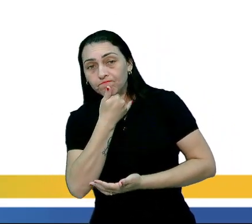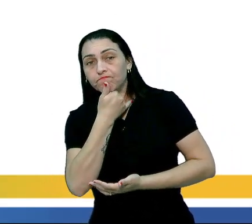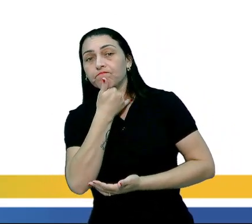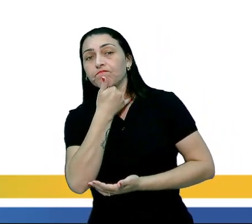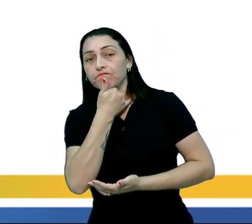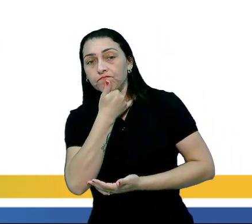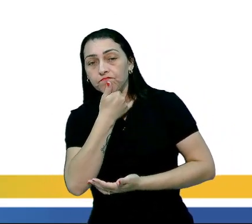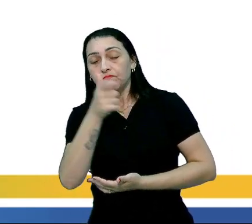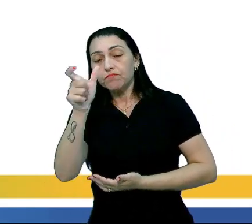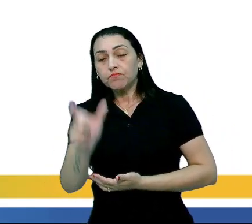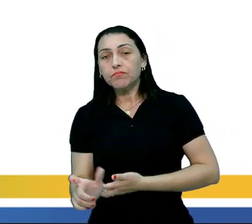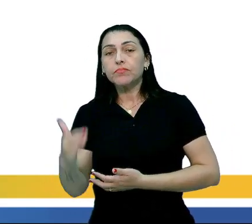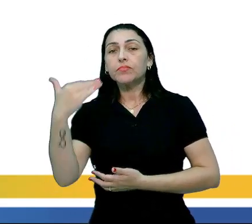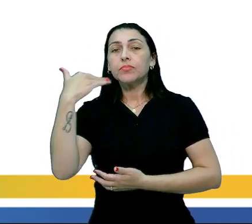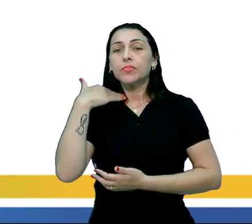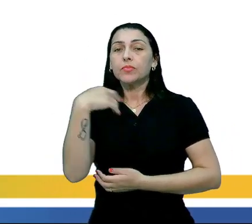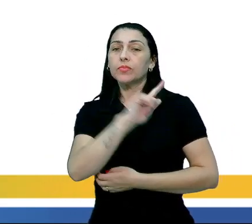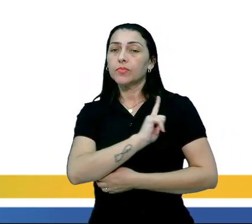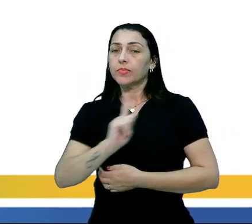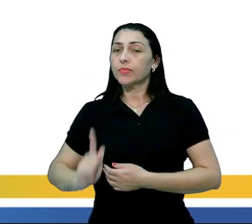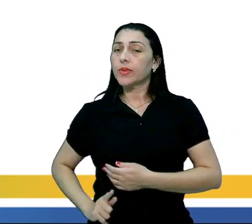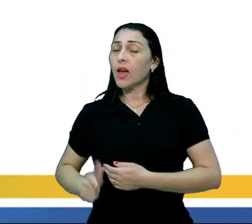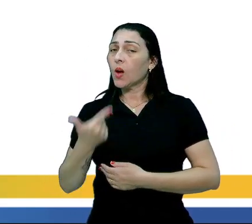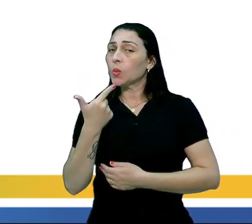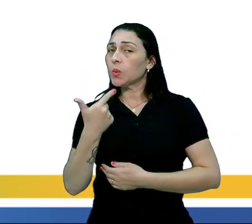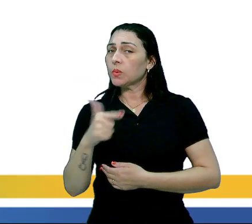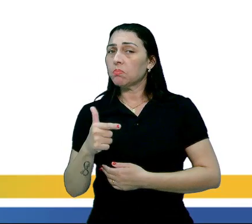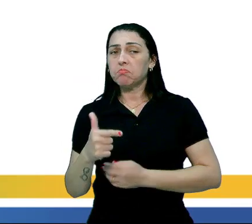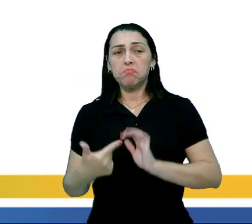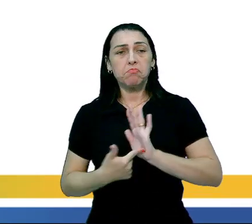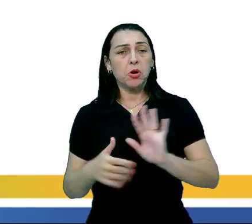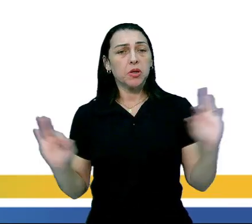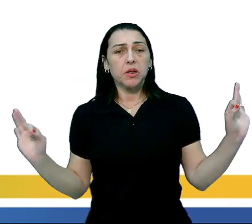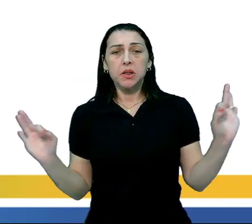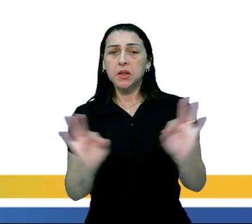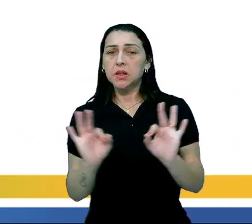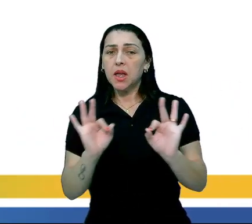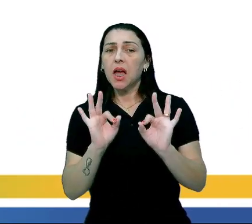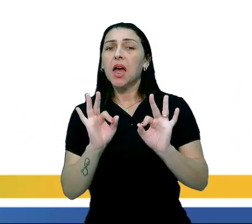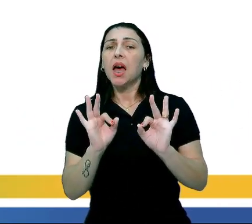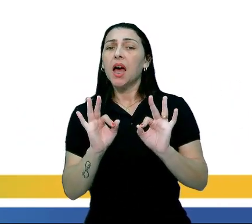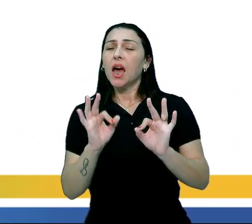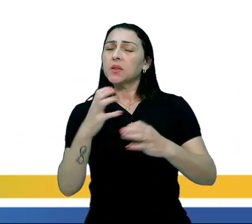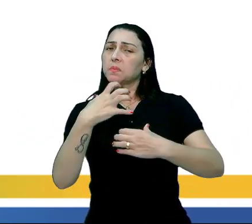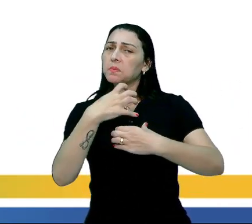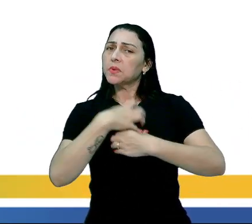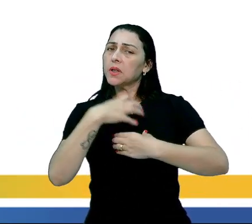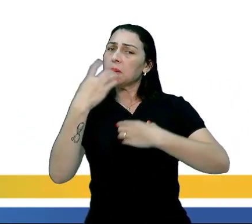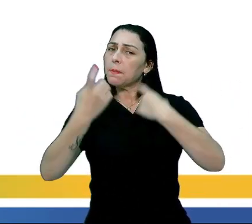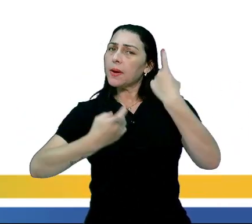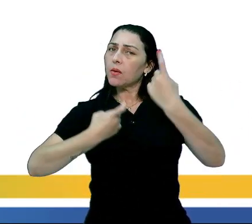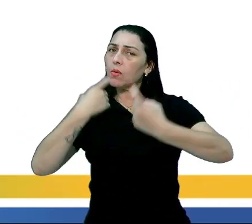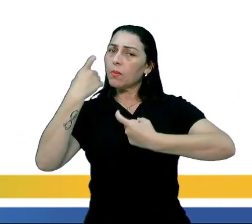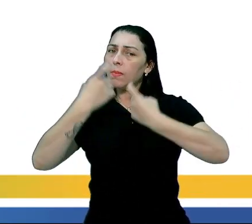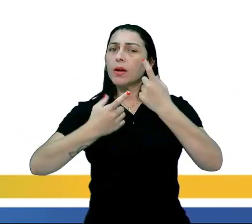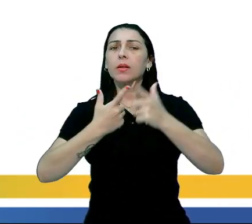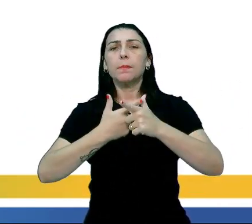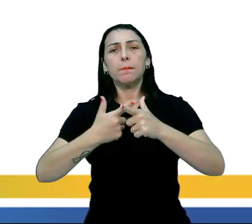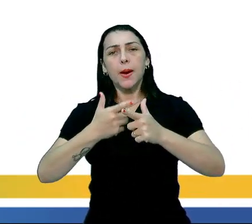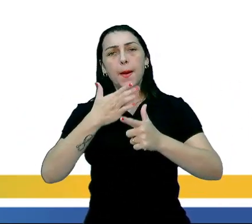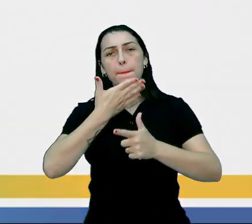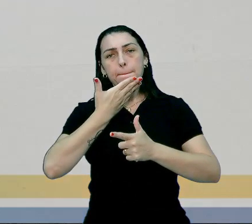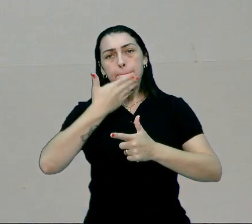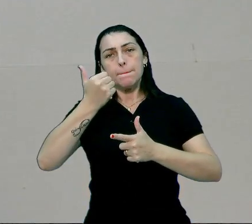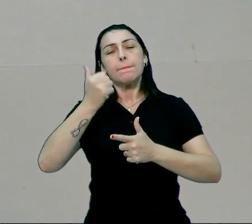Infelizmente, os banqueiros e os governos não têm demonstrado nenhuma sensibilidade para resolver